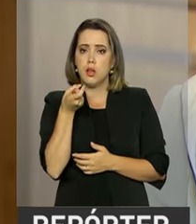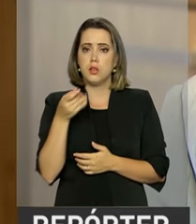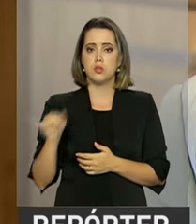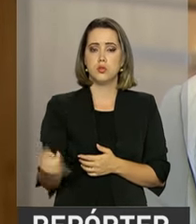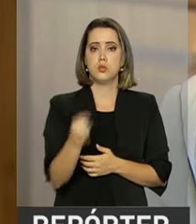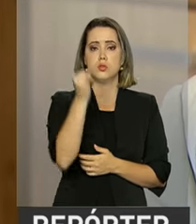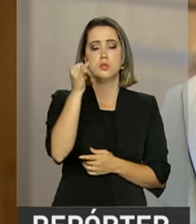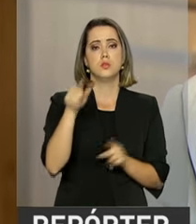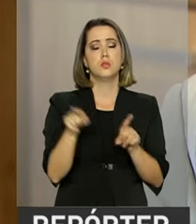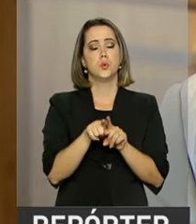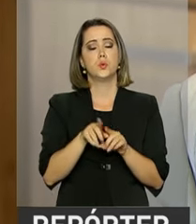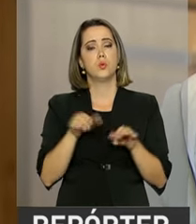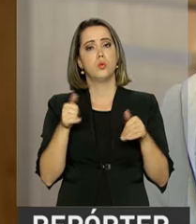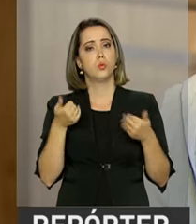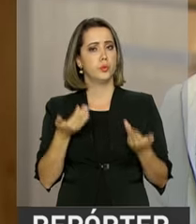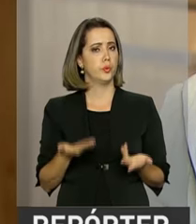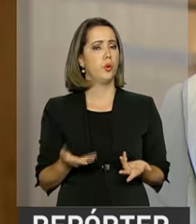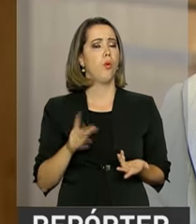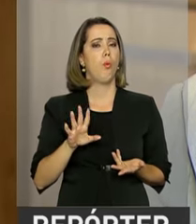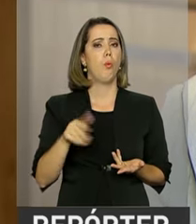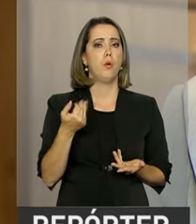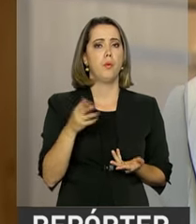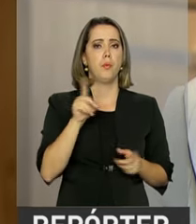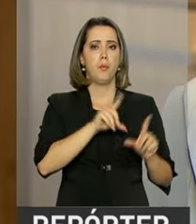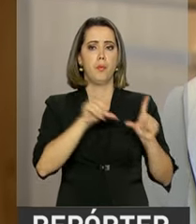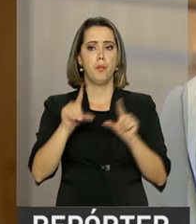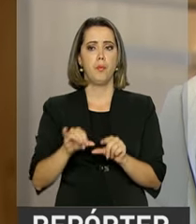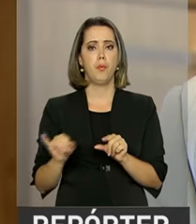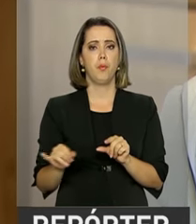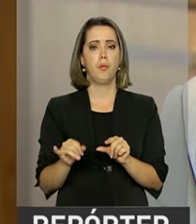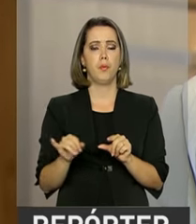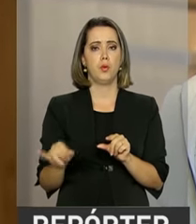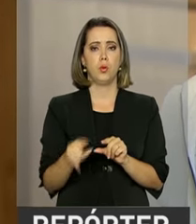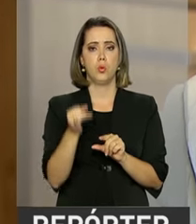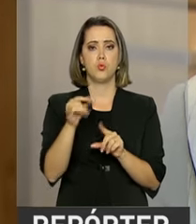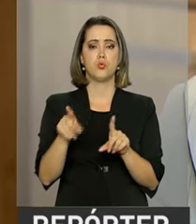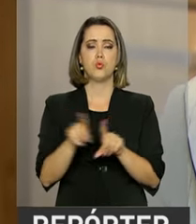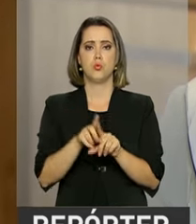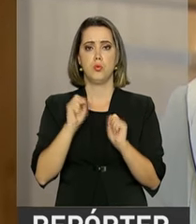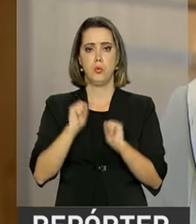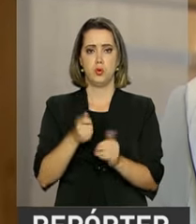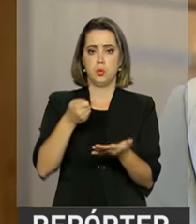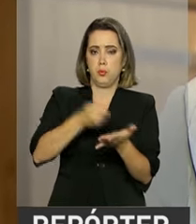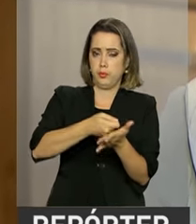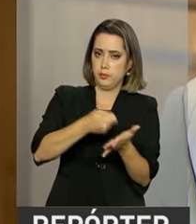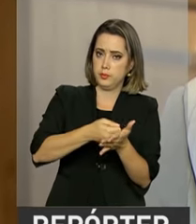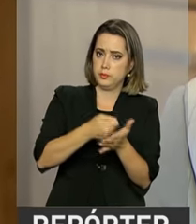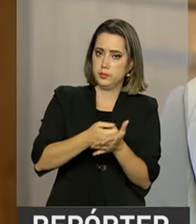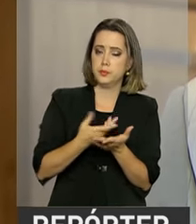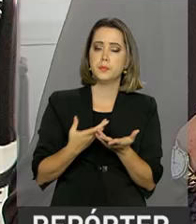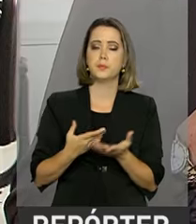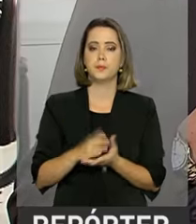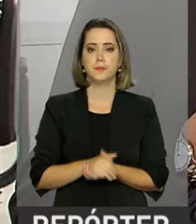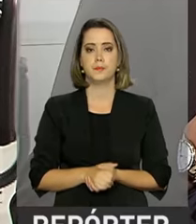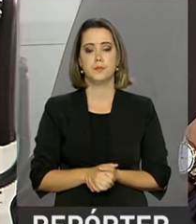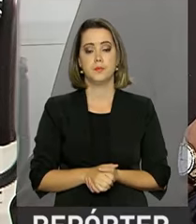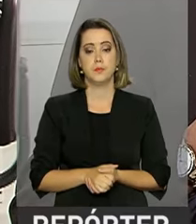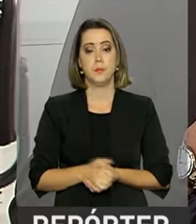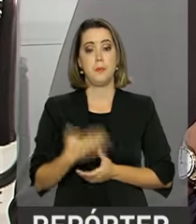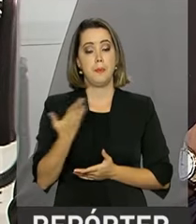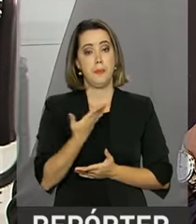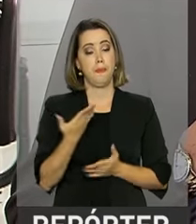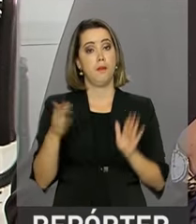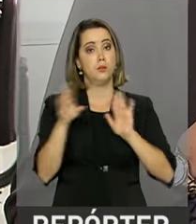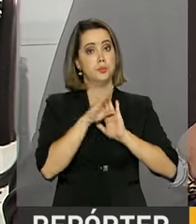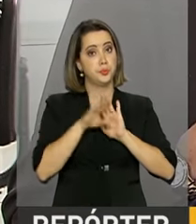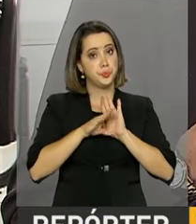juros ou seja aquilo que vai ter o menor impacto no seu pagamento e portanto que ele consiga fazer um bom negócio com a medida